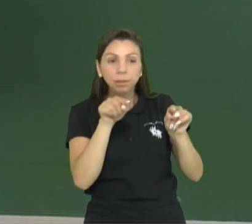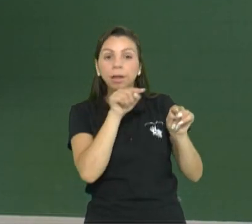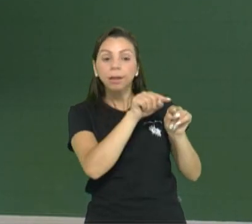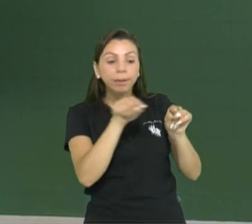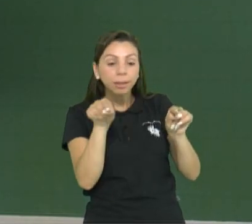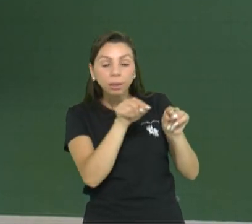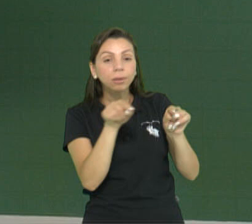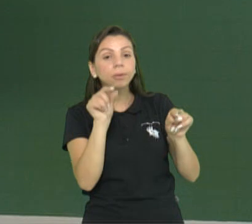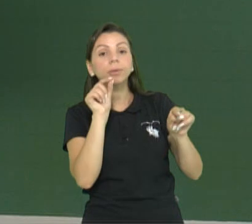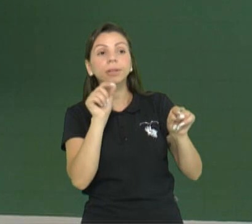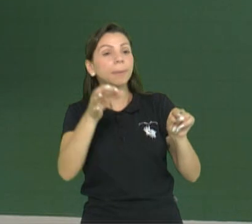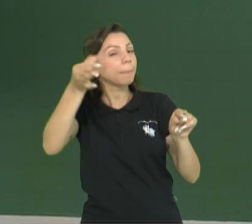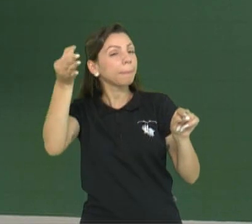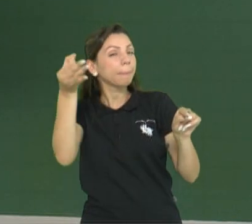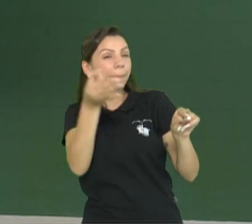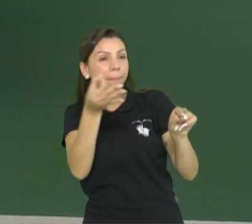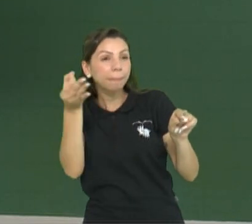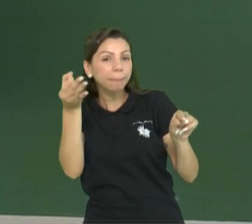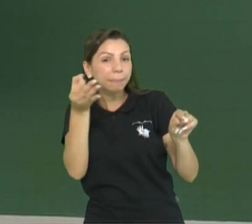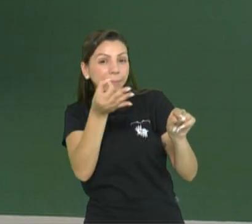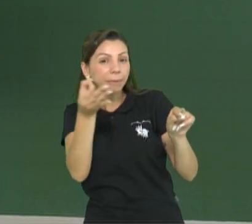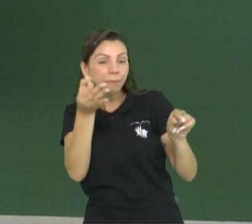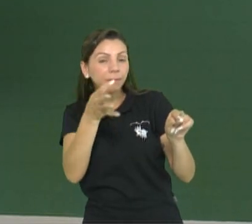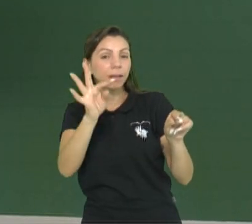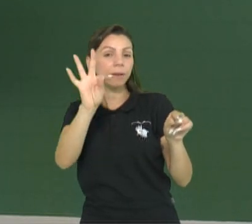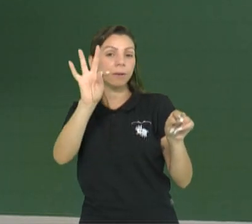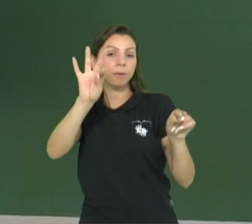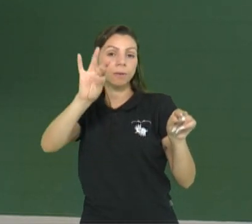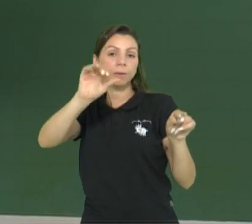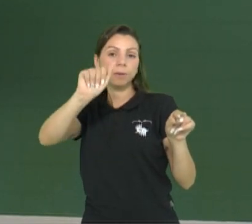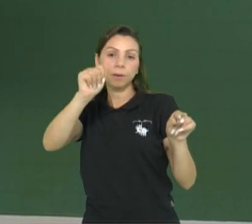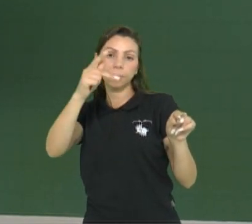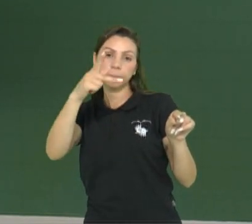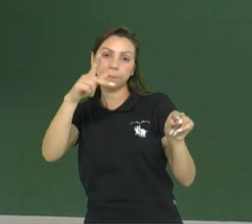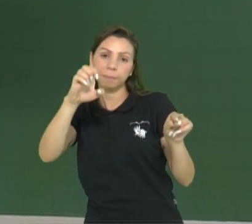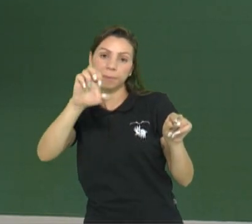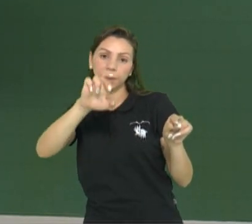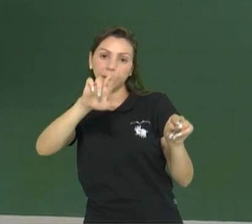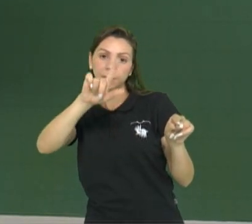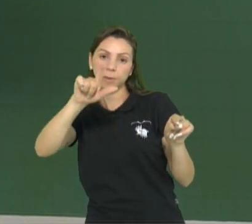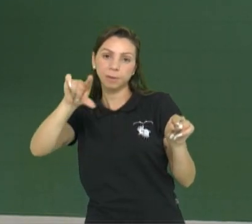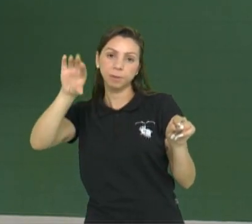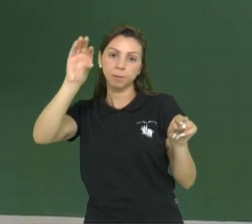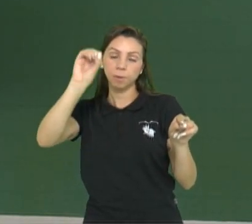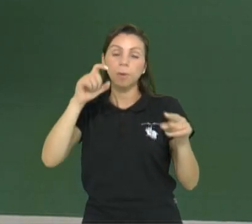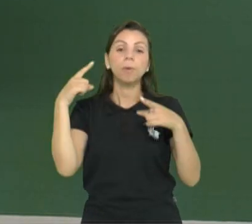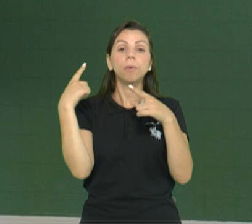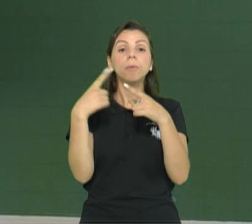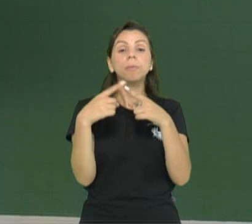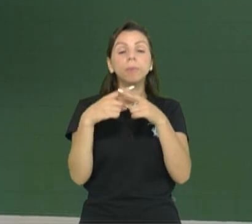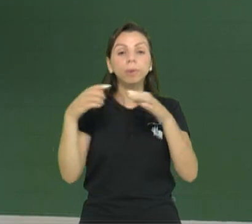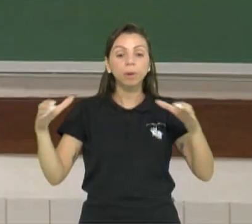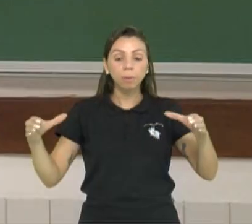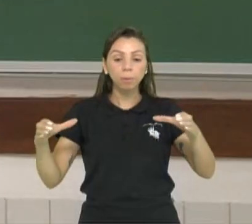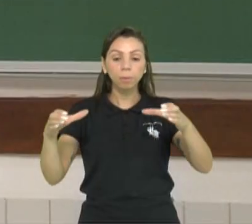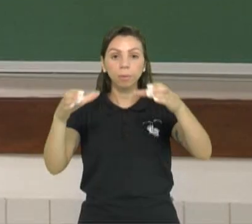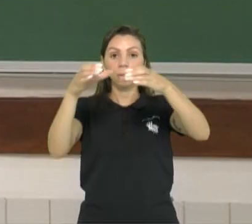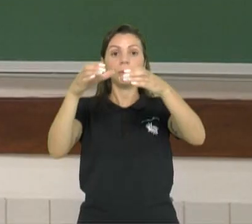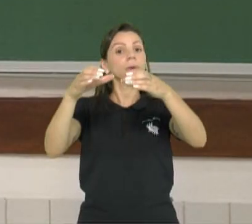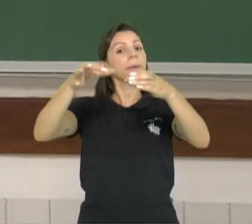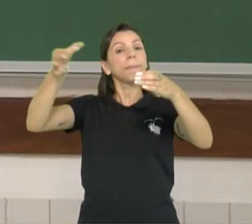que formou exatamente um trapézio, né? Um trapézio. Porque o tronco de cone